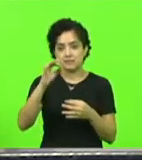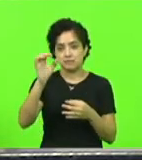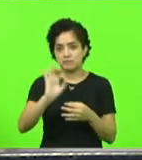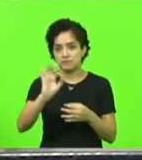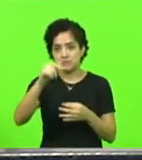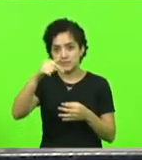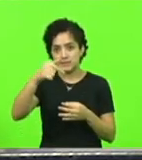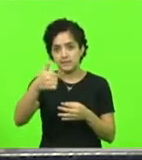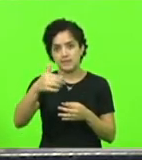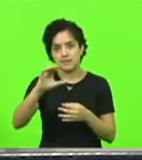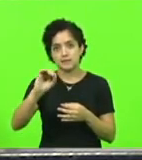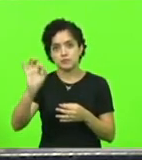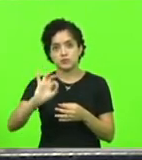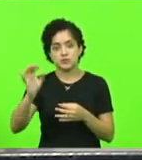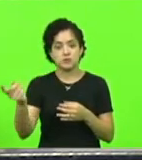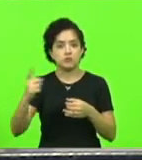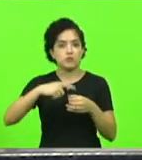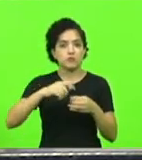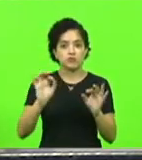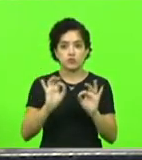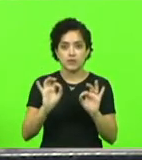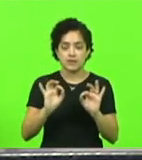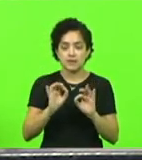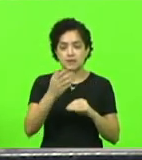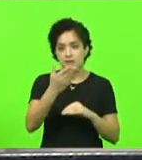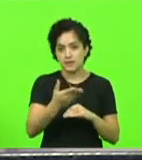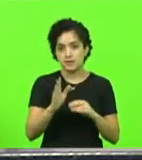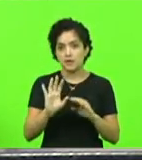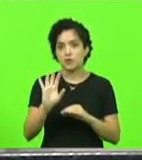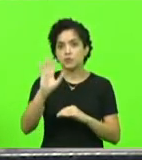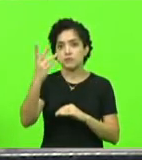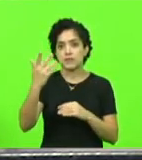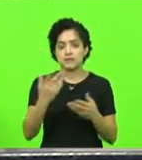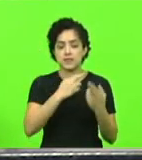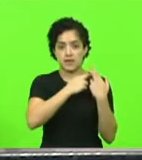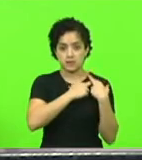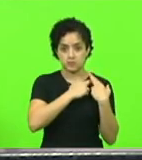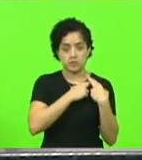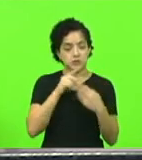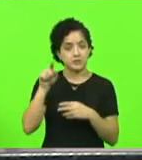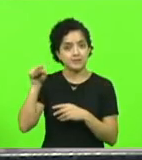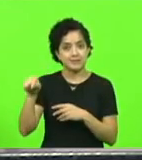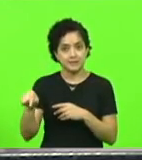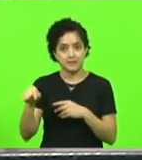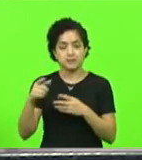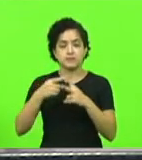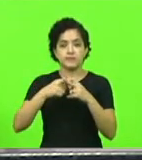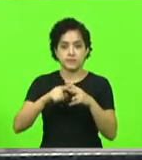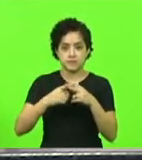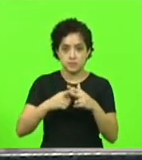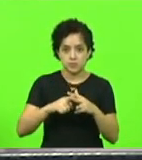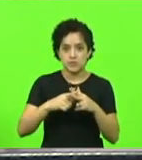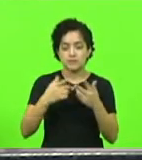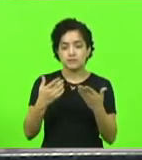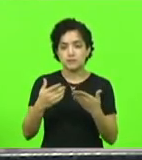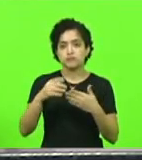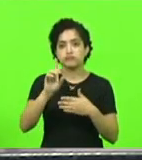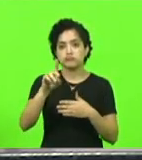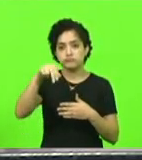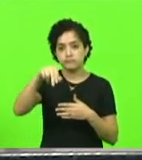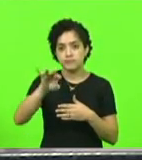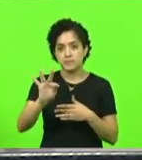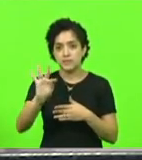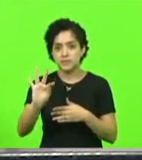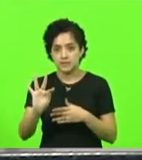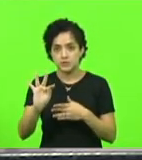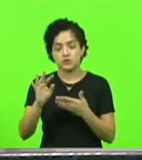aí a 470 fica desse jeito. É responsabilidade da União fazer a manutenção, do DENIT, Departamento